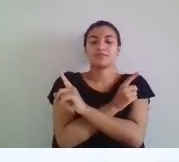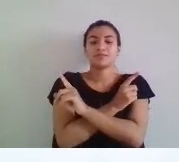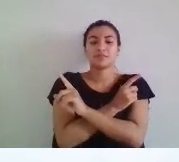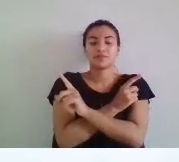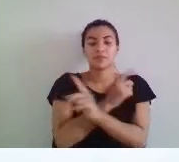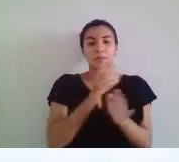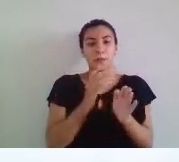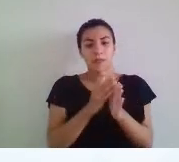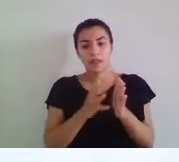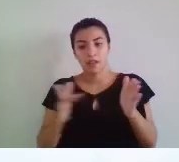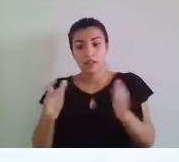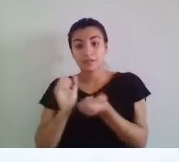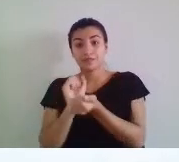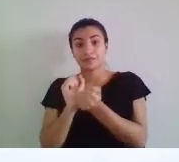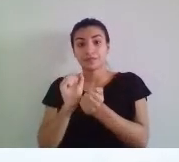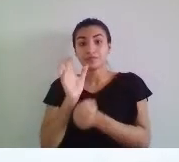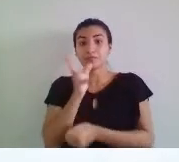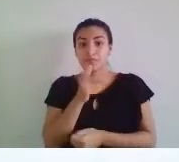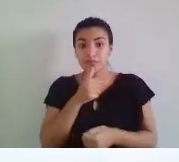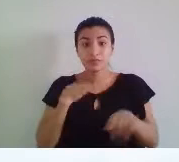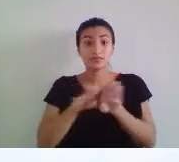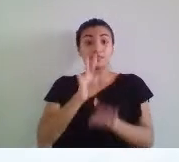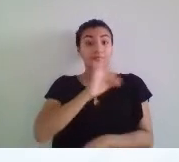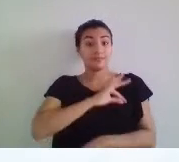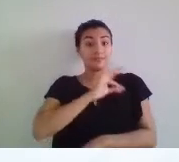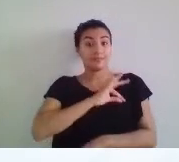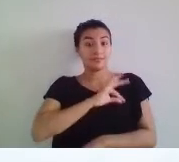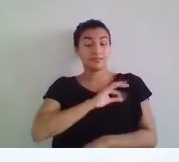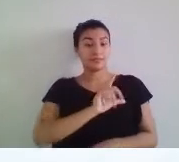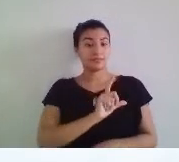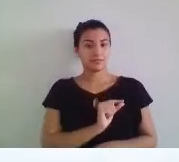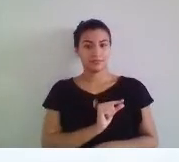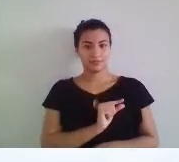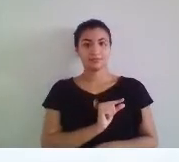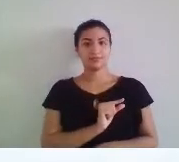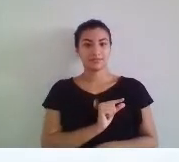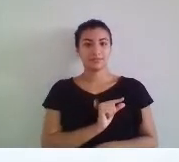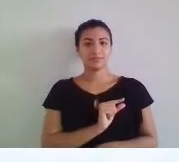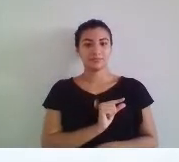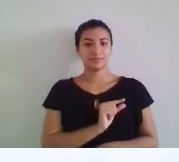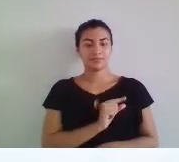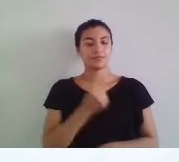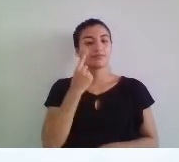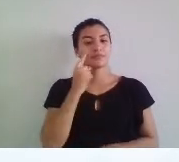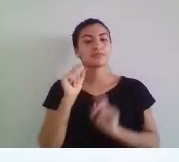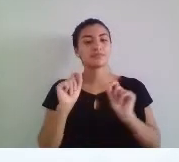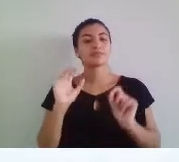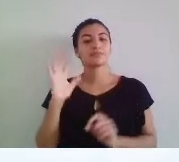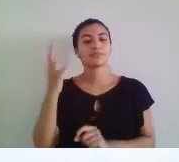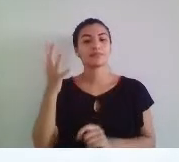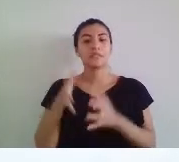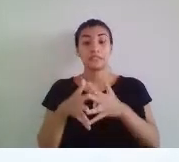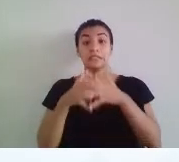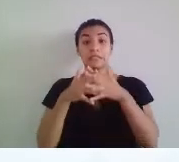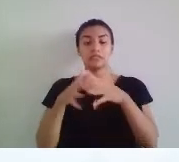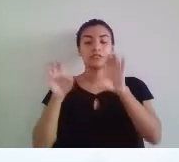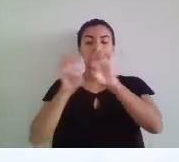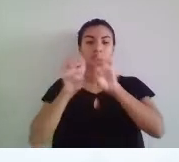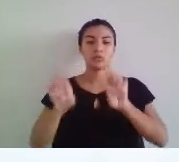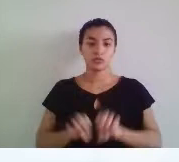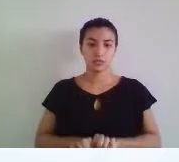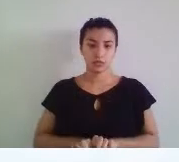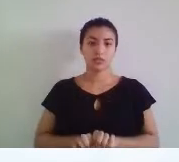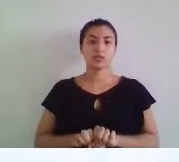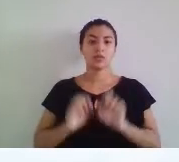longas e os salários sejam mais baixos. E aí a gente entra nisso que a gente conhece como um conflito estrutural do capitalismo.